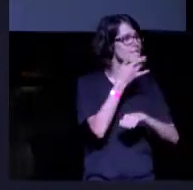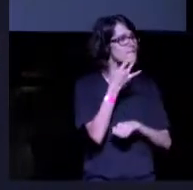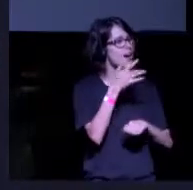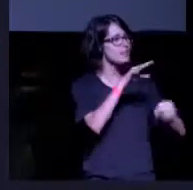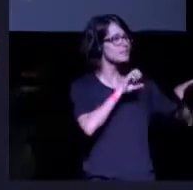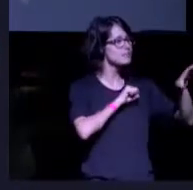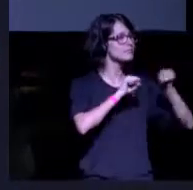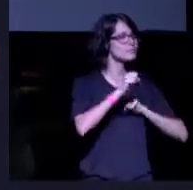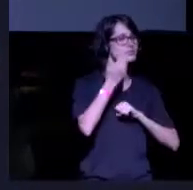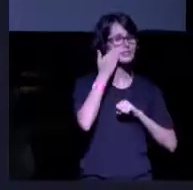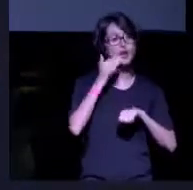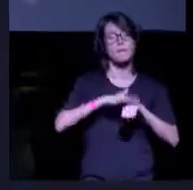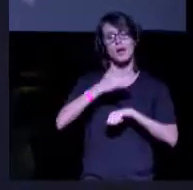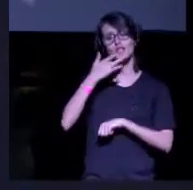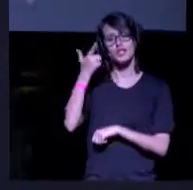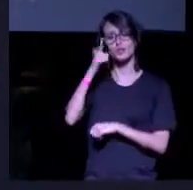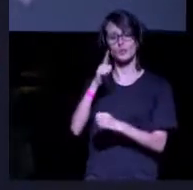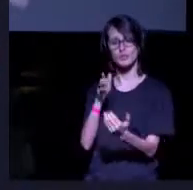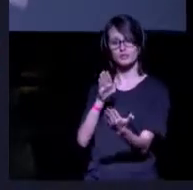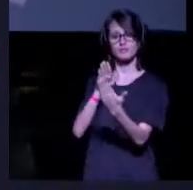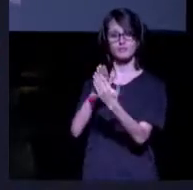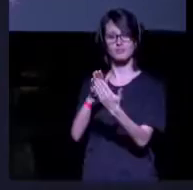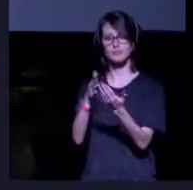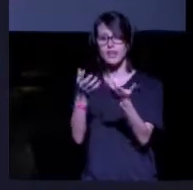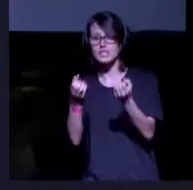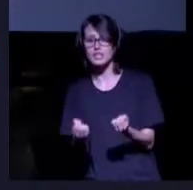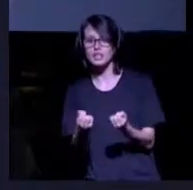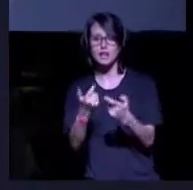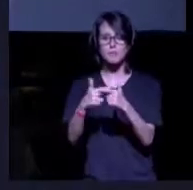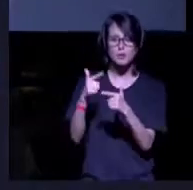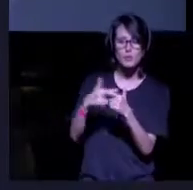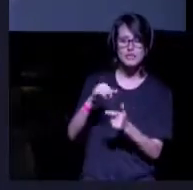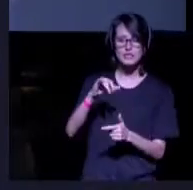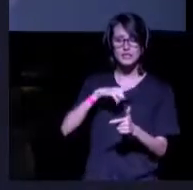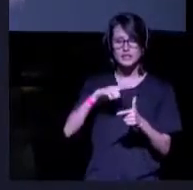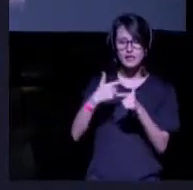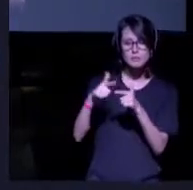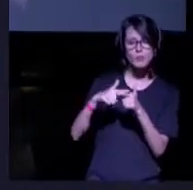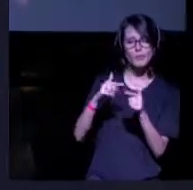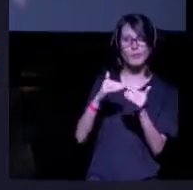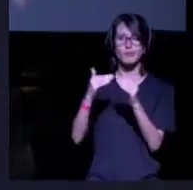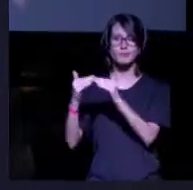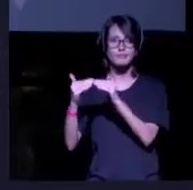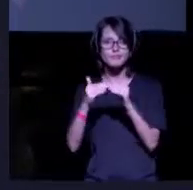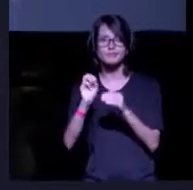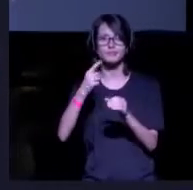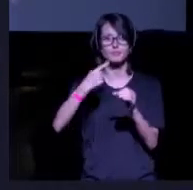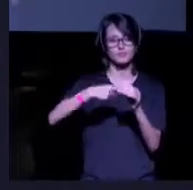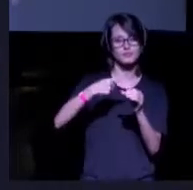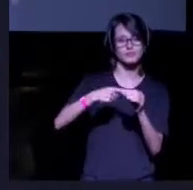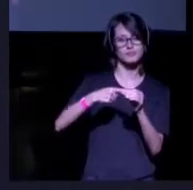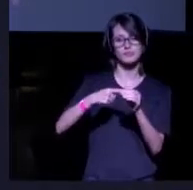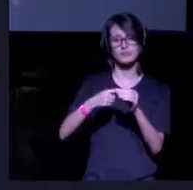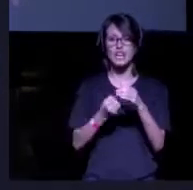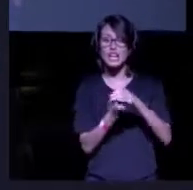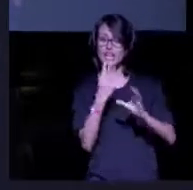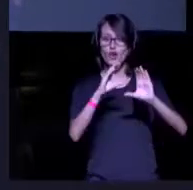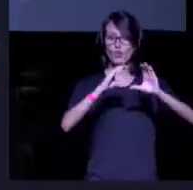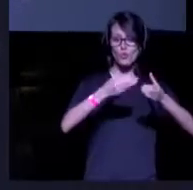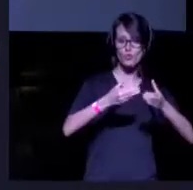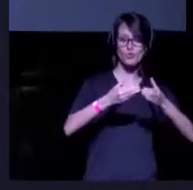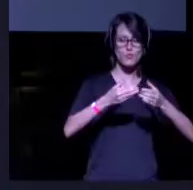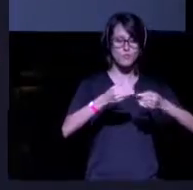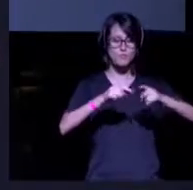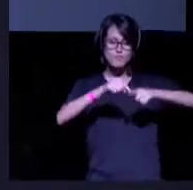problemas se tem um problema na vizinhança na cidade é criar um grupo sá ferramentas online para achar